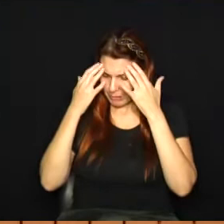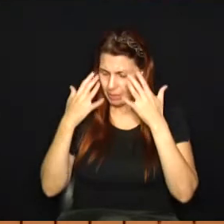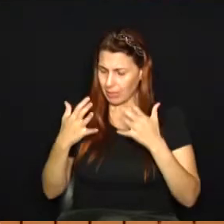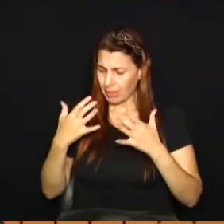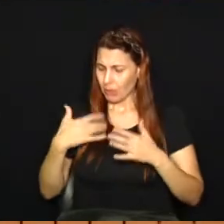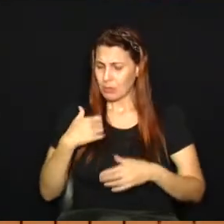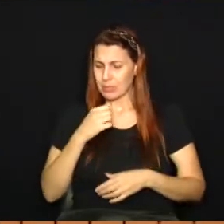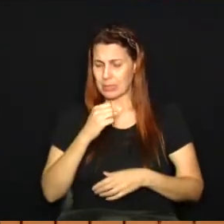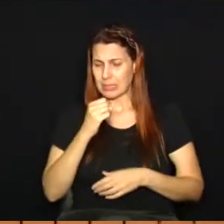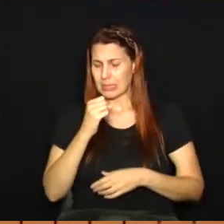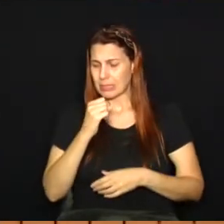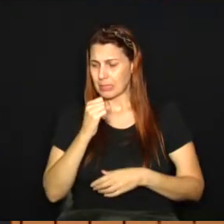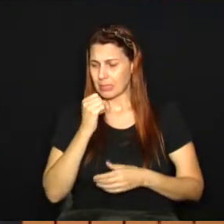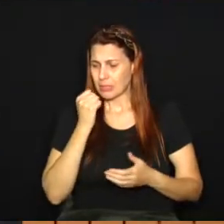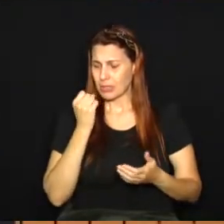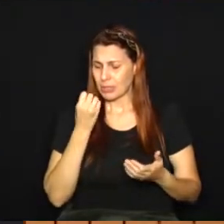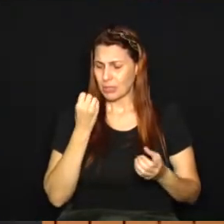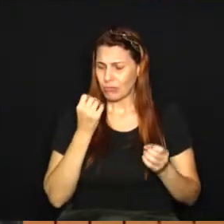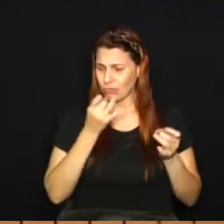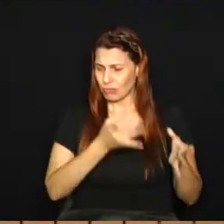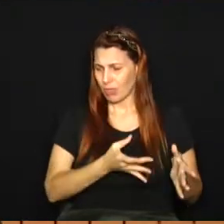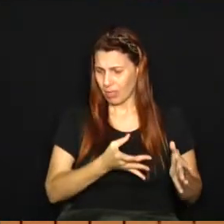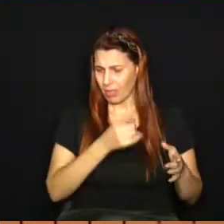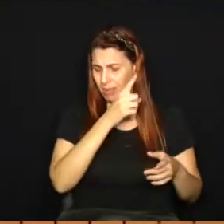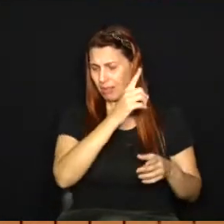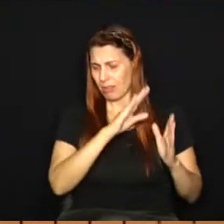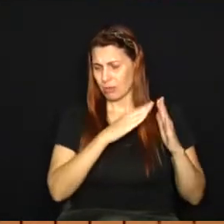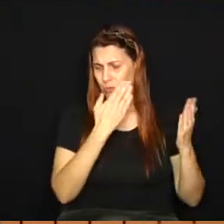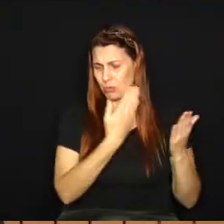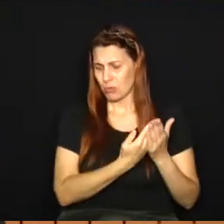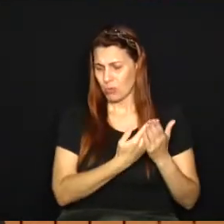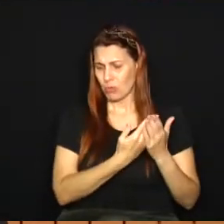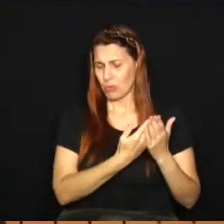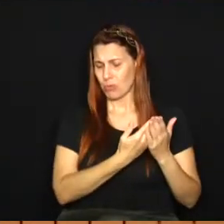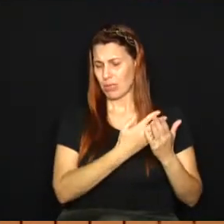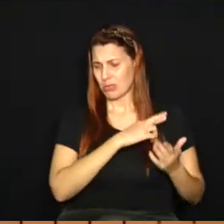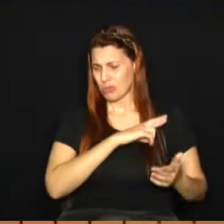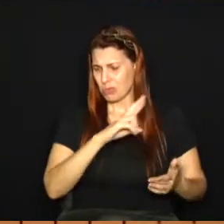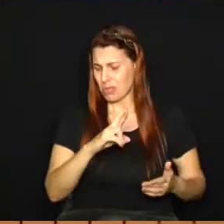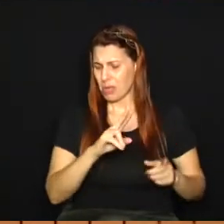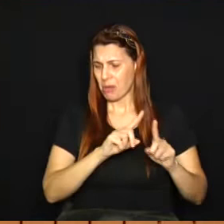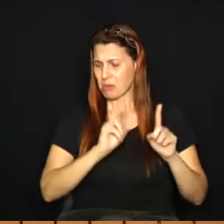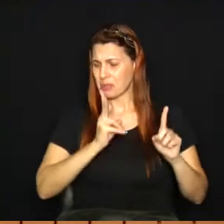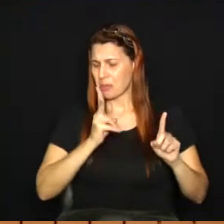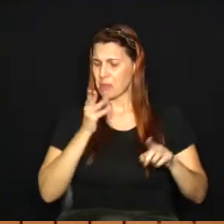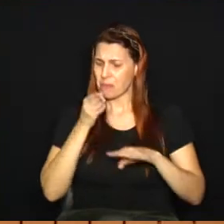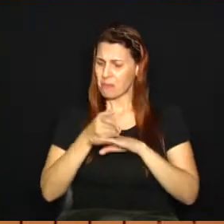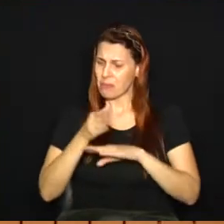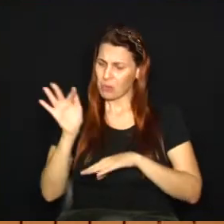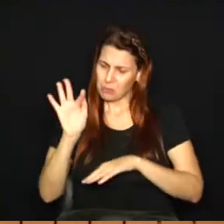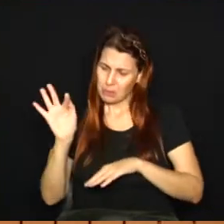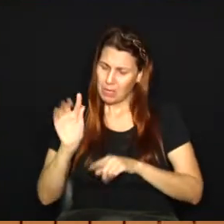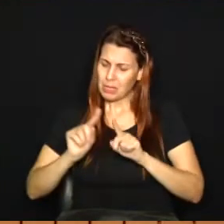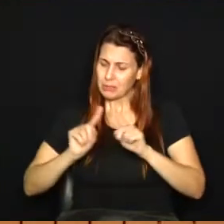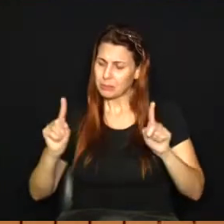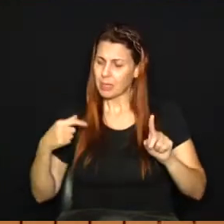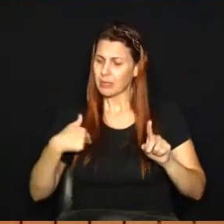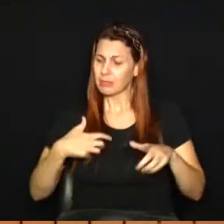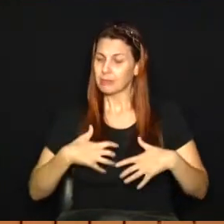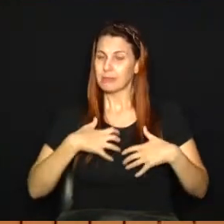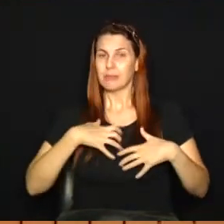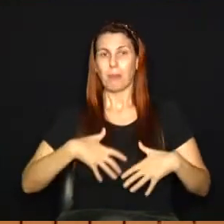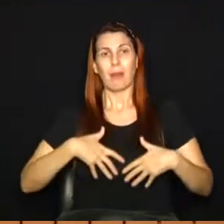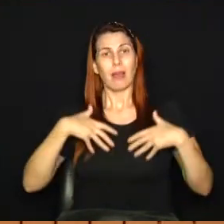seminário, vivendo na universidade, tantos afazeres, tantas coisas, mas para mim era sempre um prazer de nós